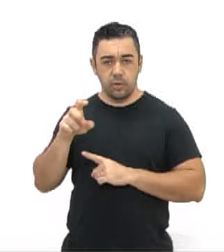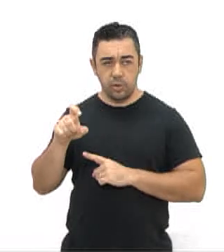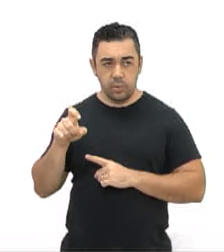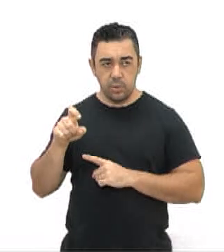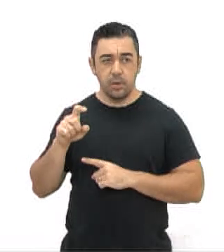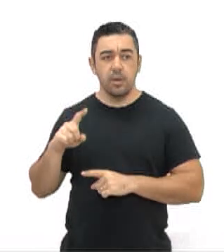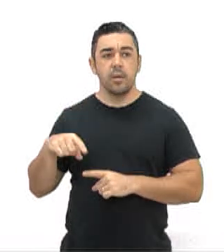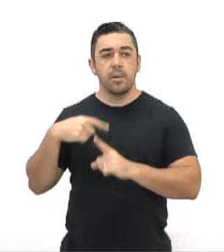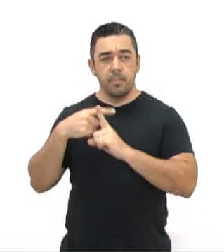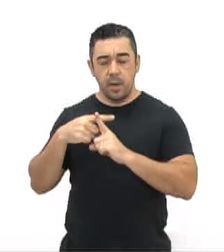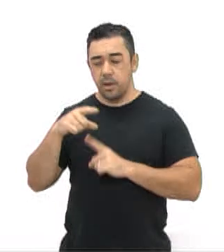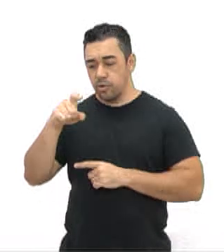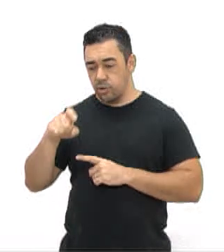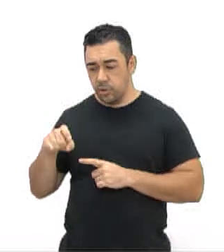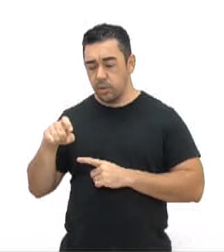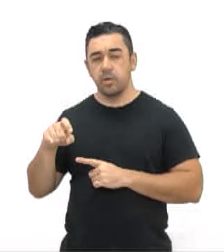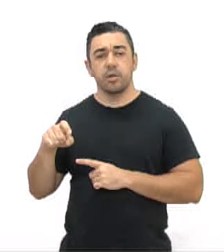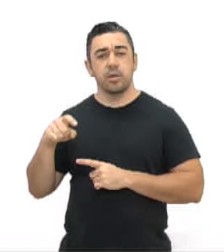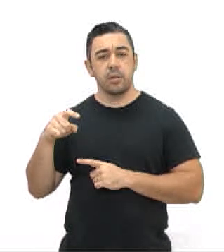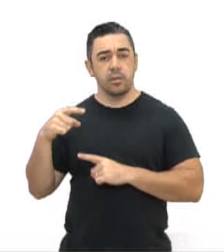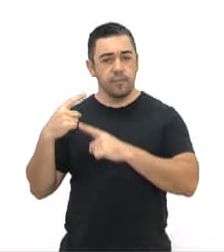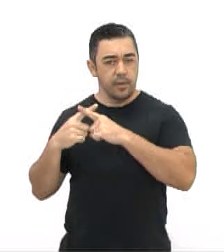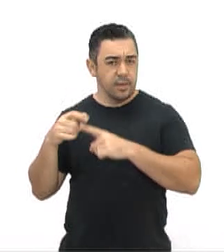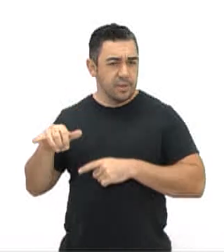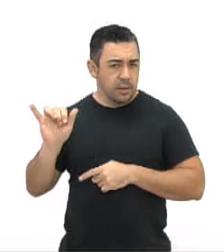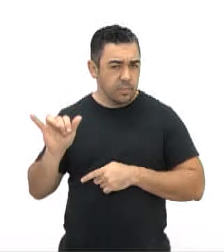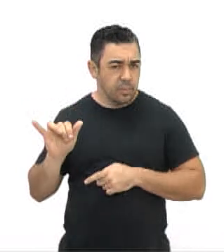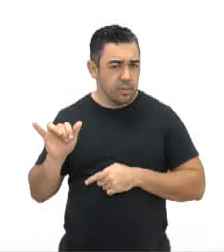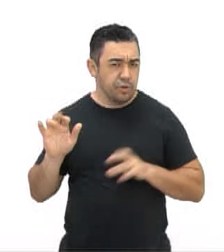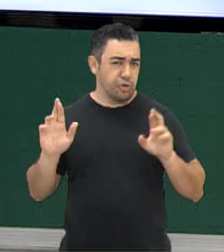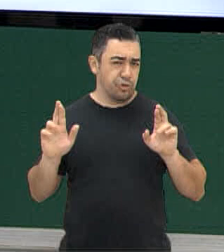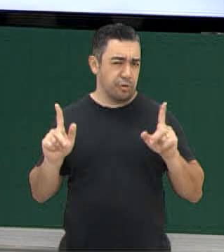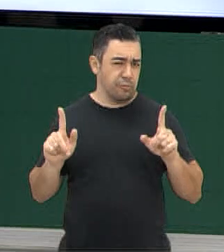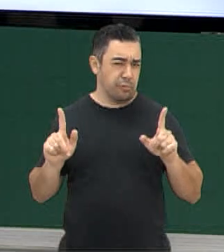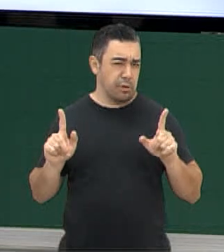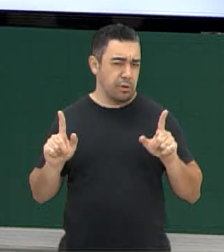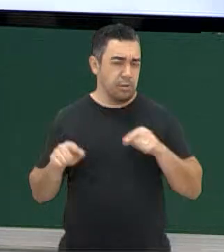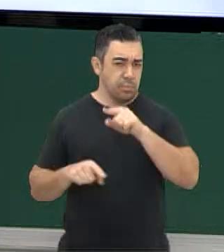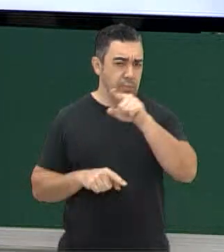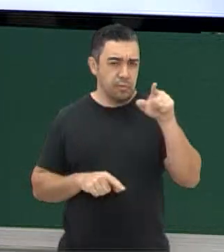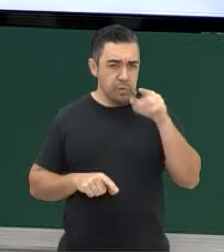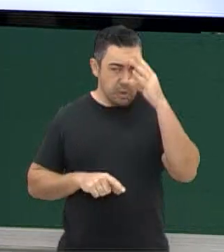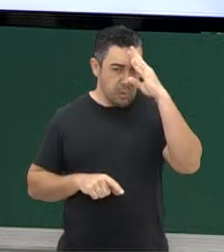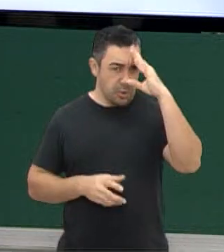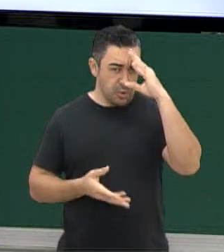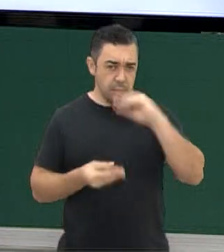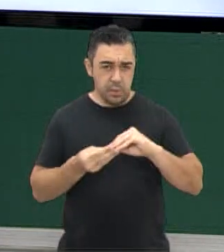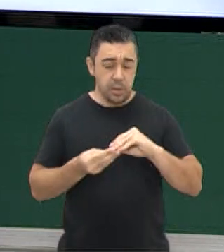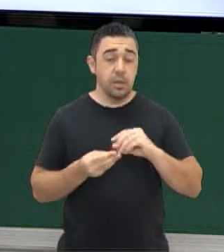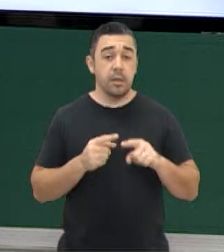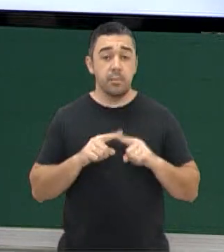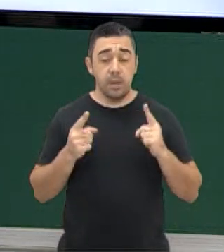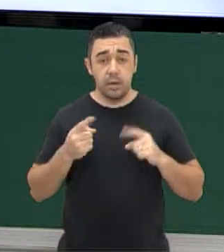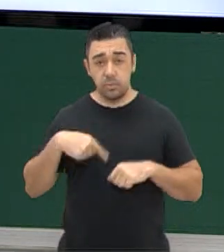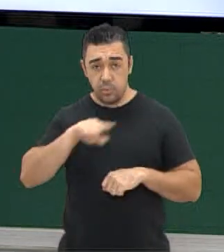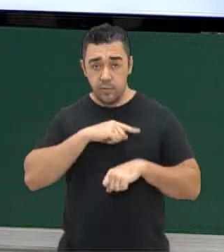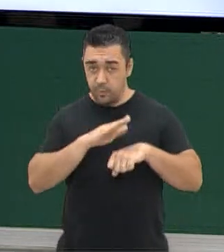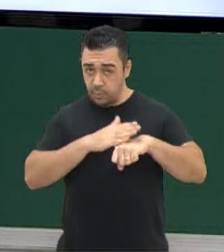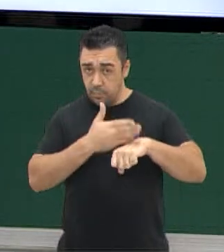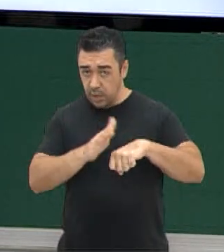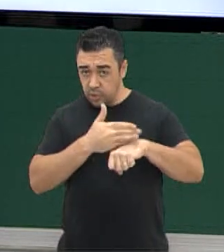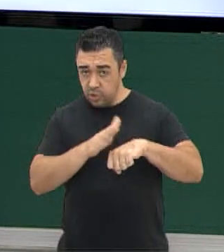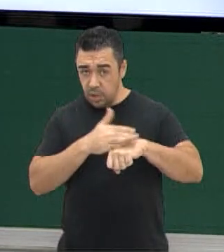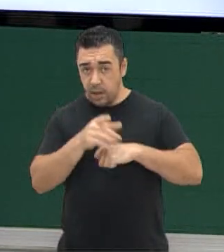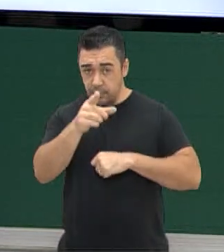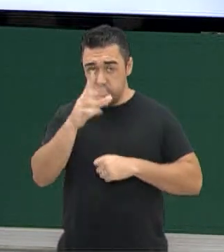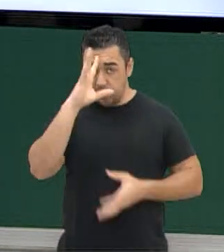mais x vezes y. Aqui está de um jeito meio diferente para vocês entenderem, mas nós vamos pôr em prática e daí vocês